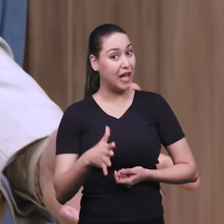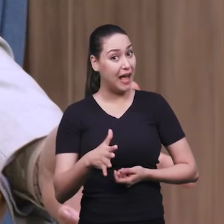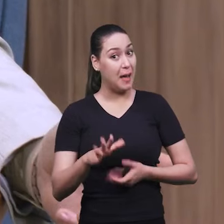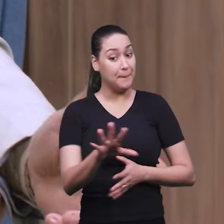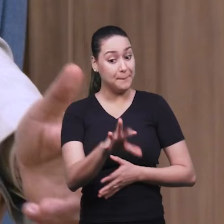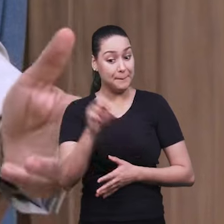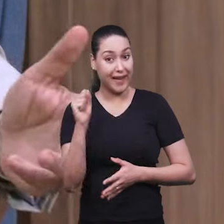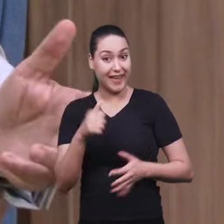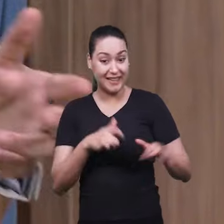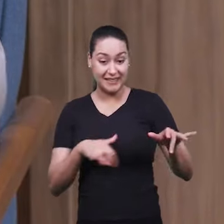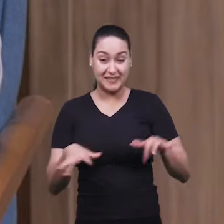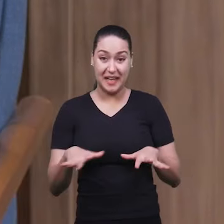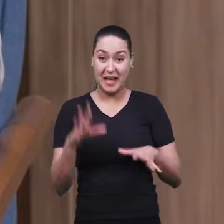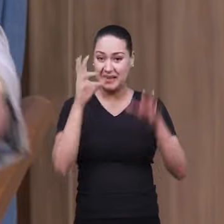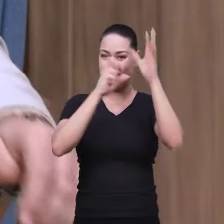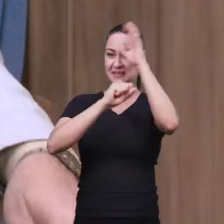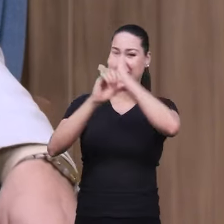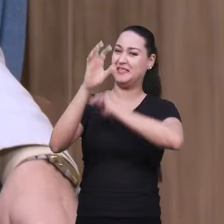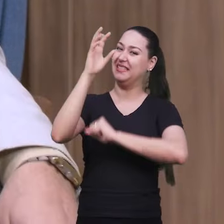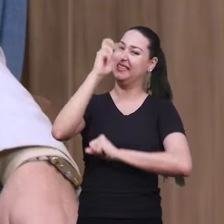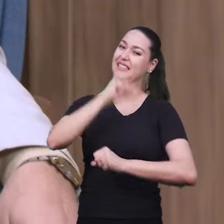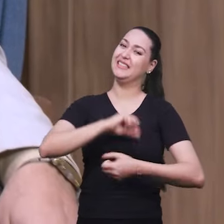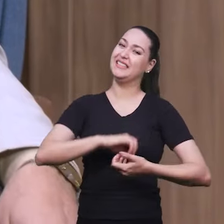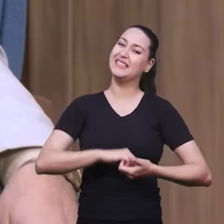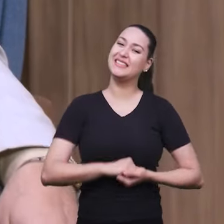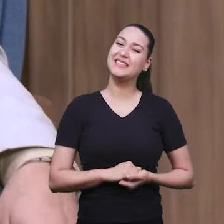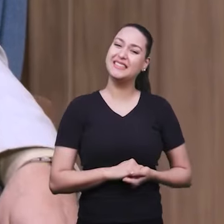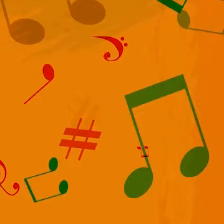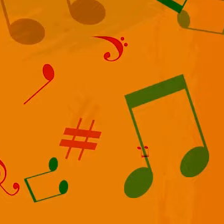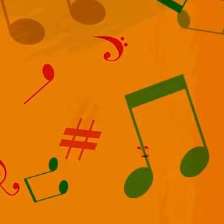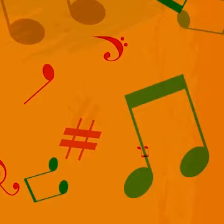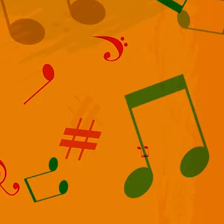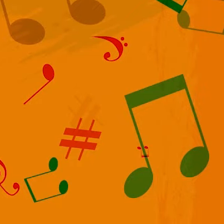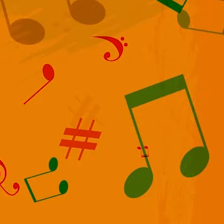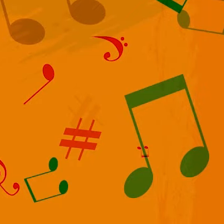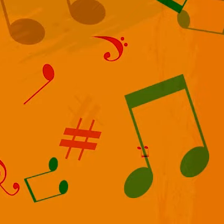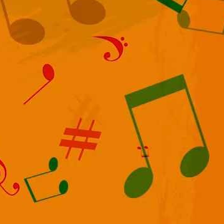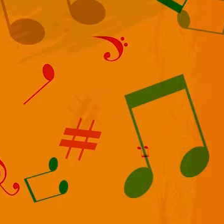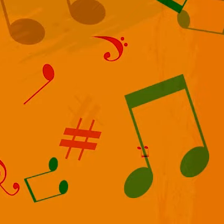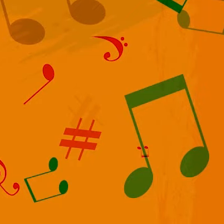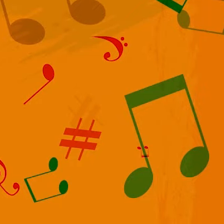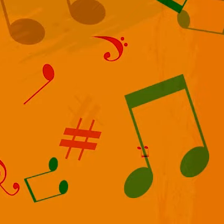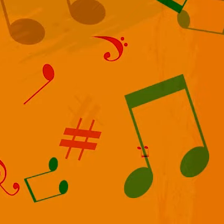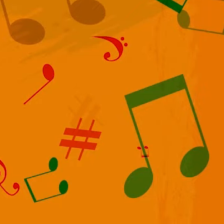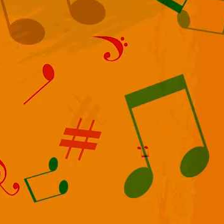você já sabe, eu acabei de falar, pegue o seu instrumento e vamos aprender.